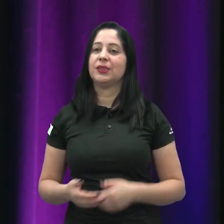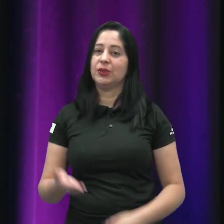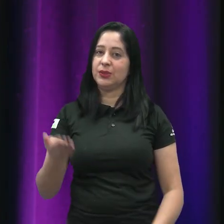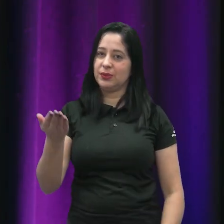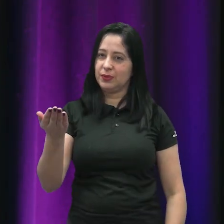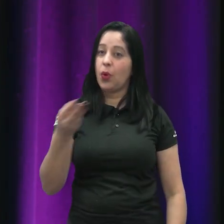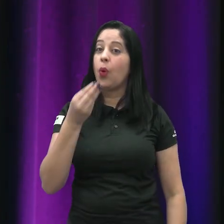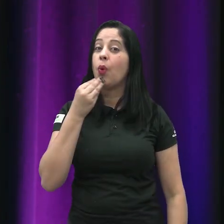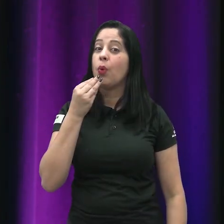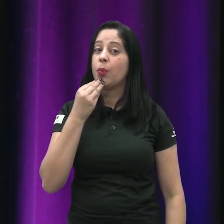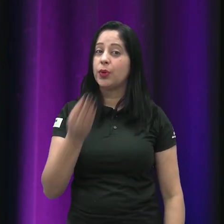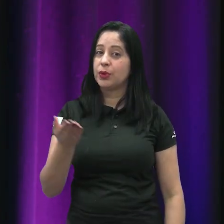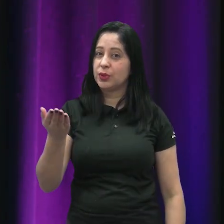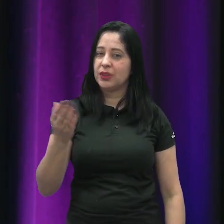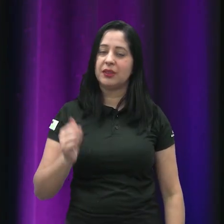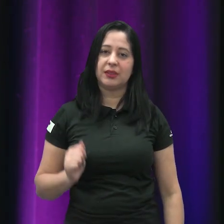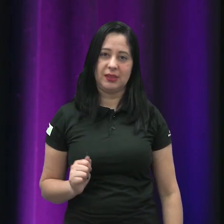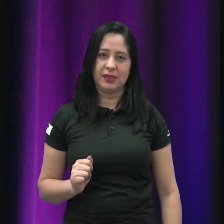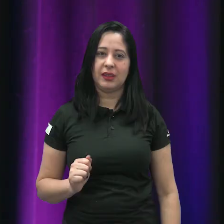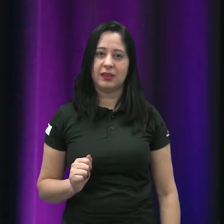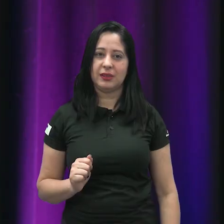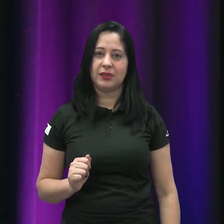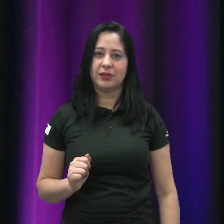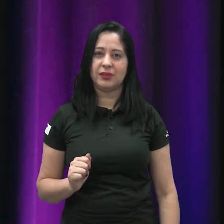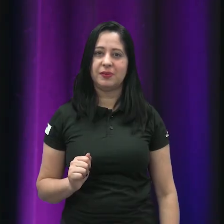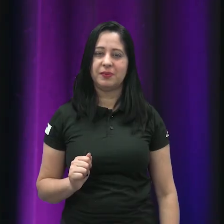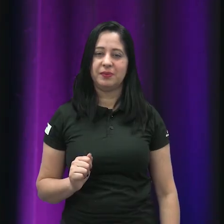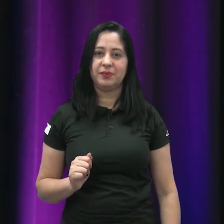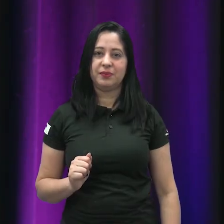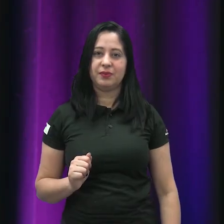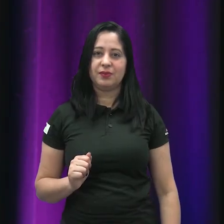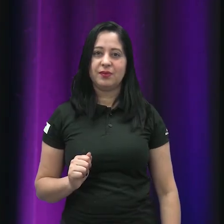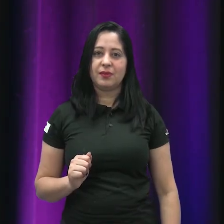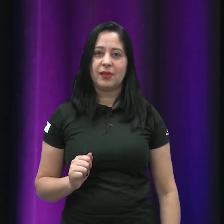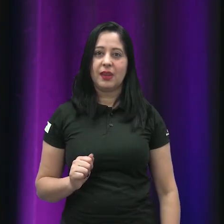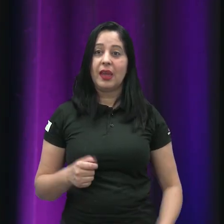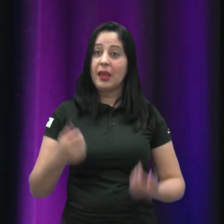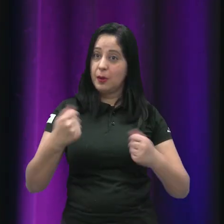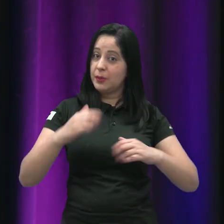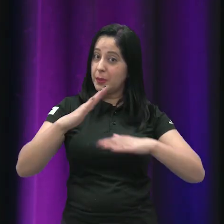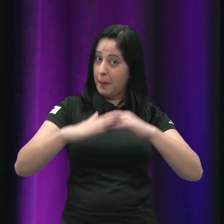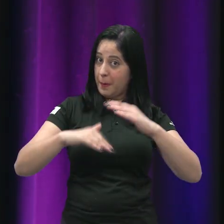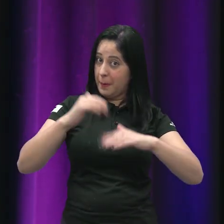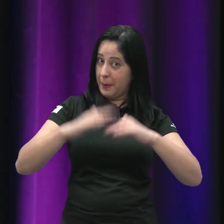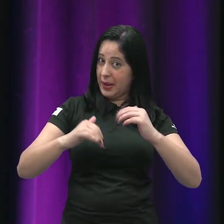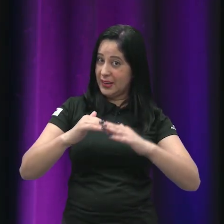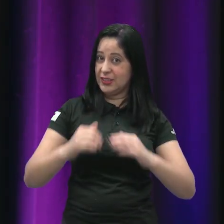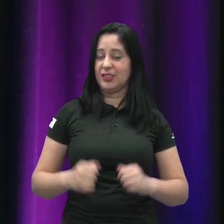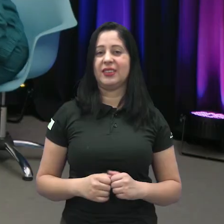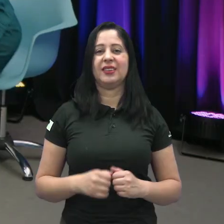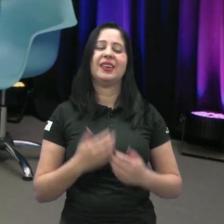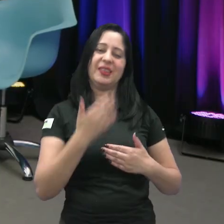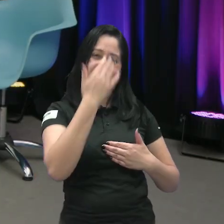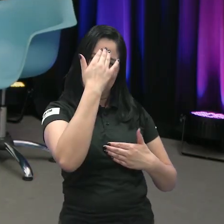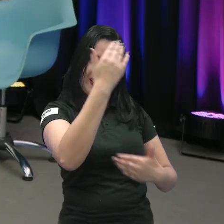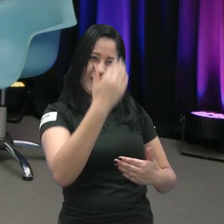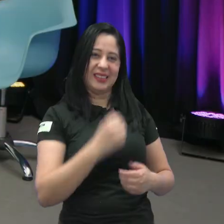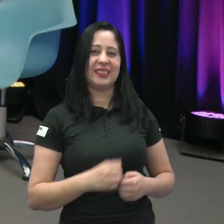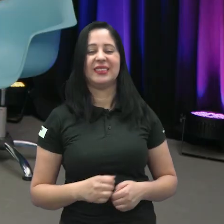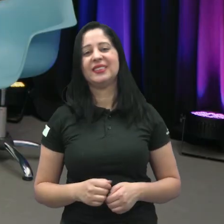Regi, pela oportunidade, por esse start que a gente deu aqui agora e que vire uma prática na vida das pessoas. Muito